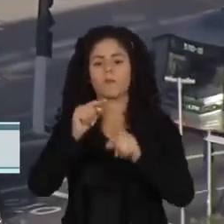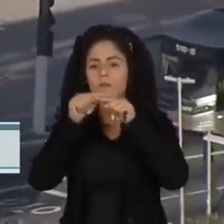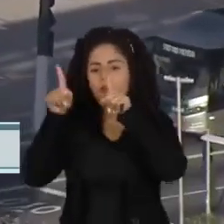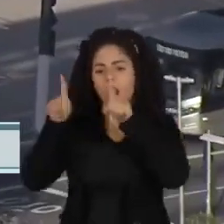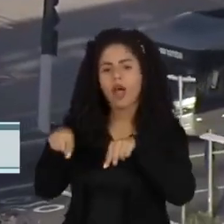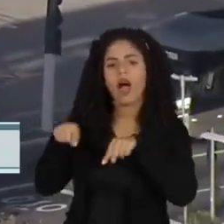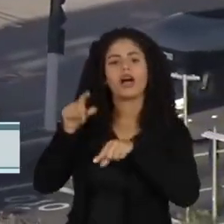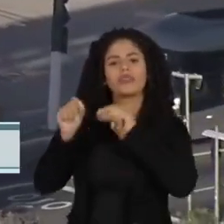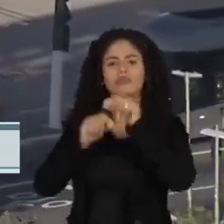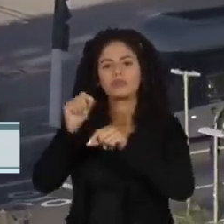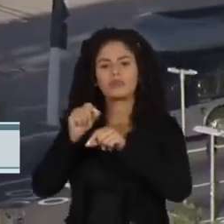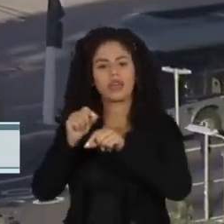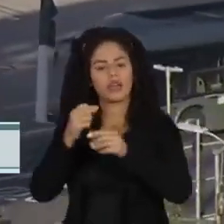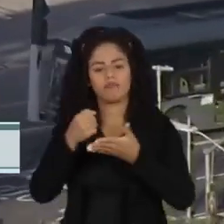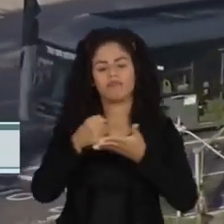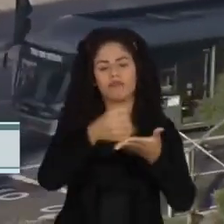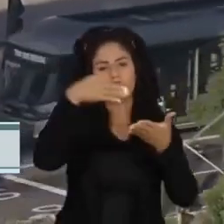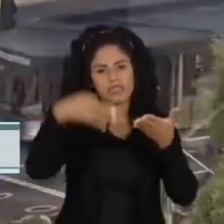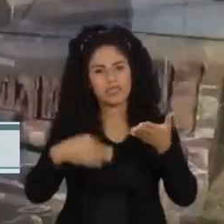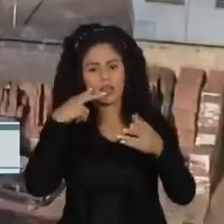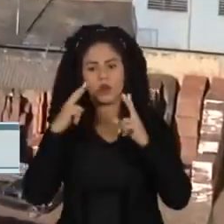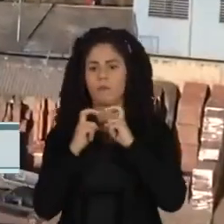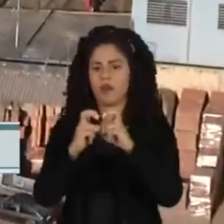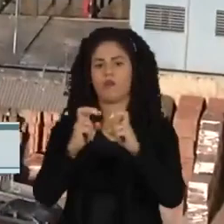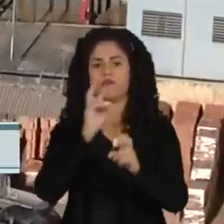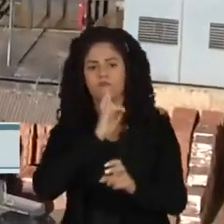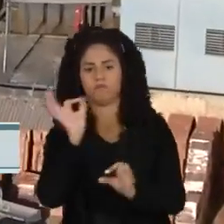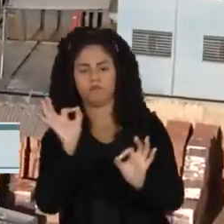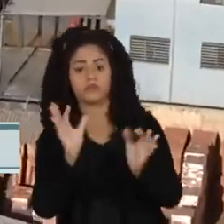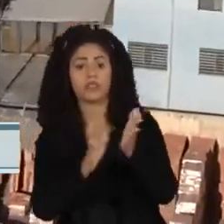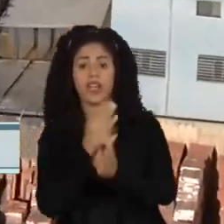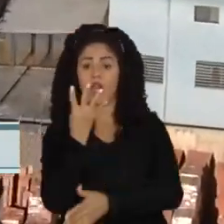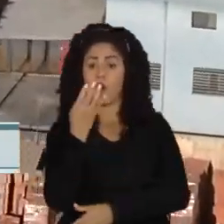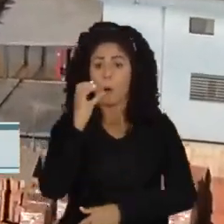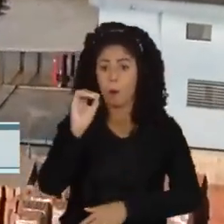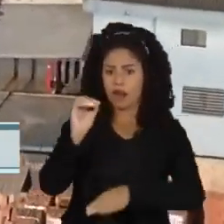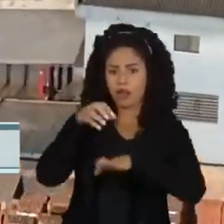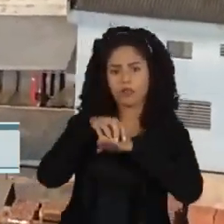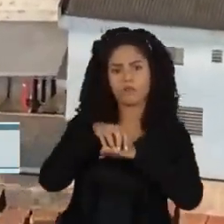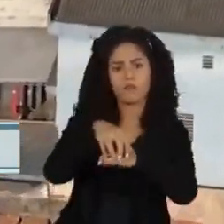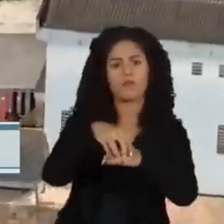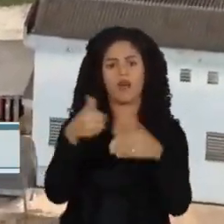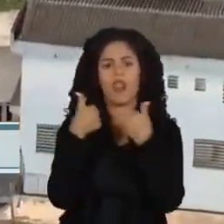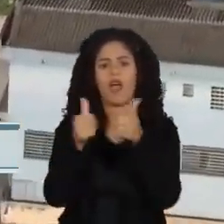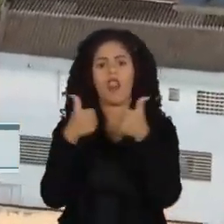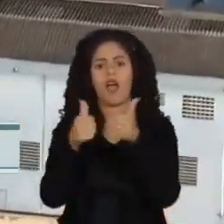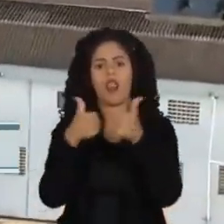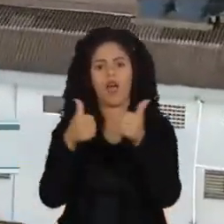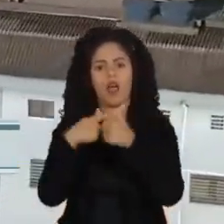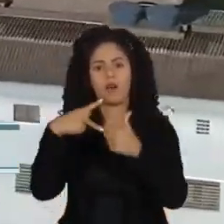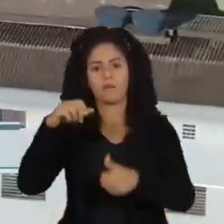teria sido devidamente atendido o que o metrô nega 40 ônibus do sistema Paes entraram em circulação